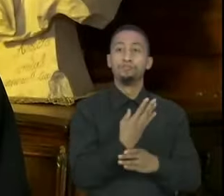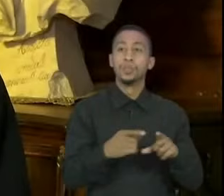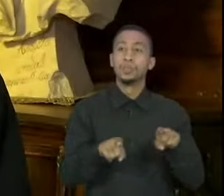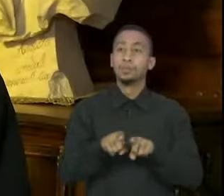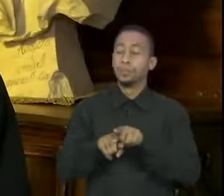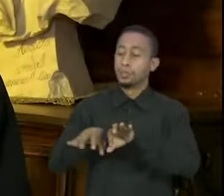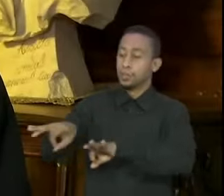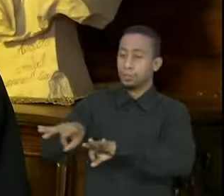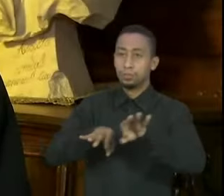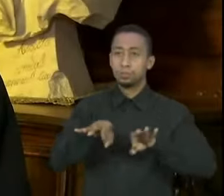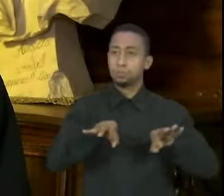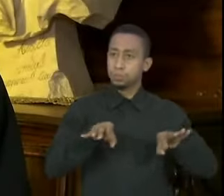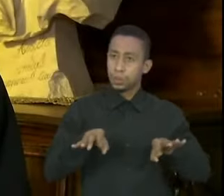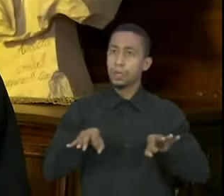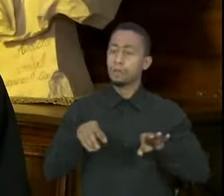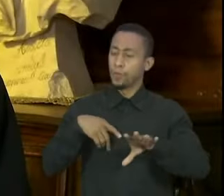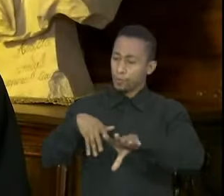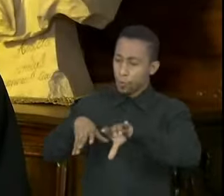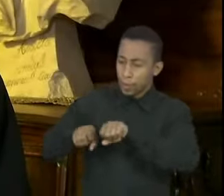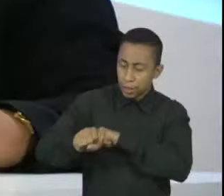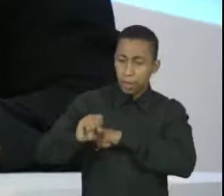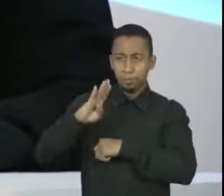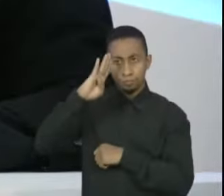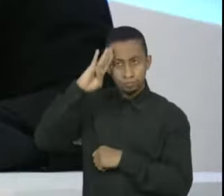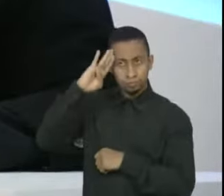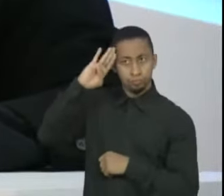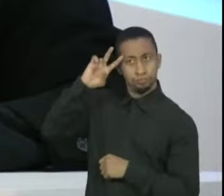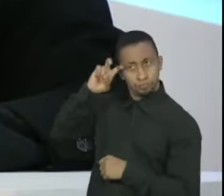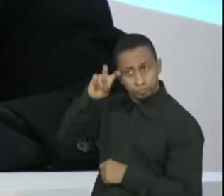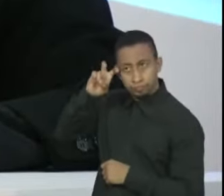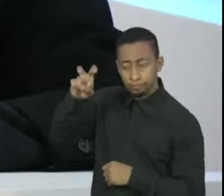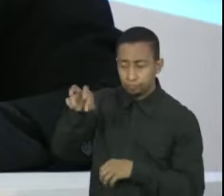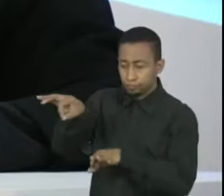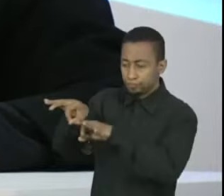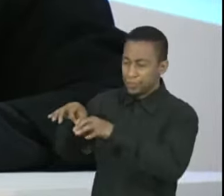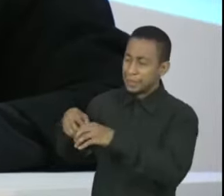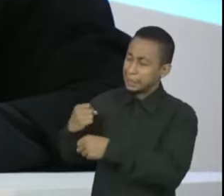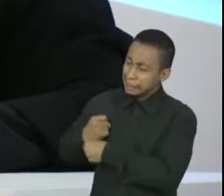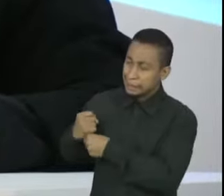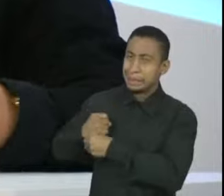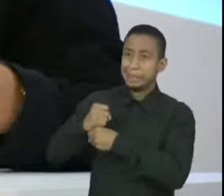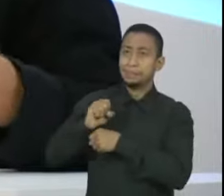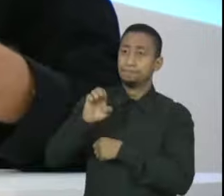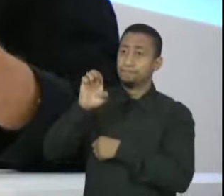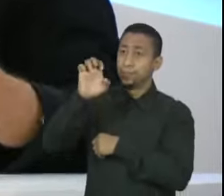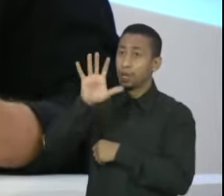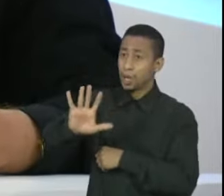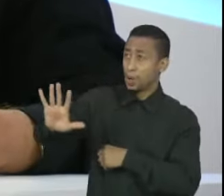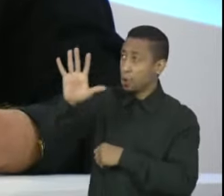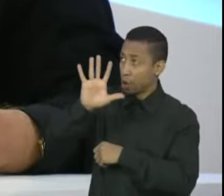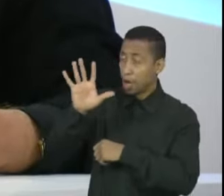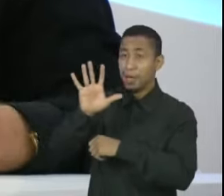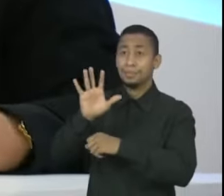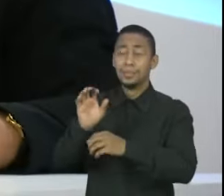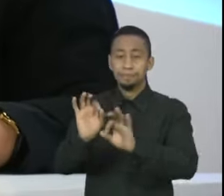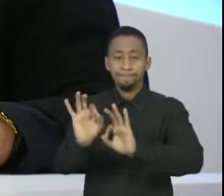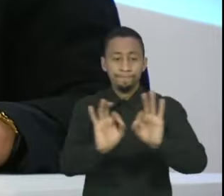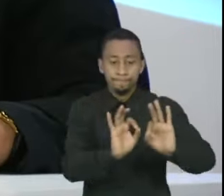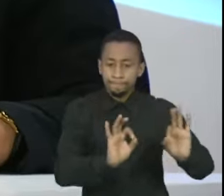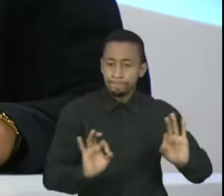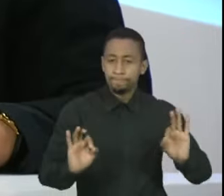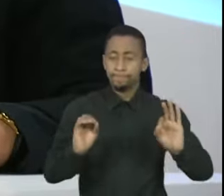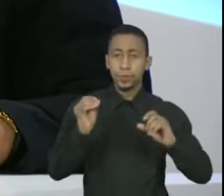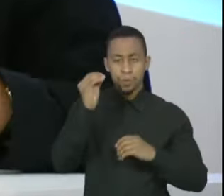intelectual de forma bastante presente ao longo de vários séculos a Europa construir o conhecimento Oi